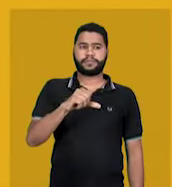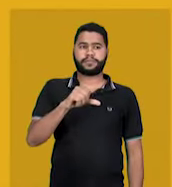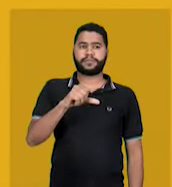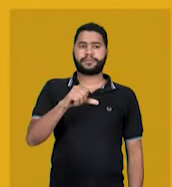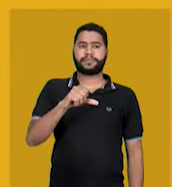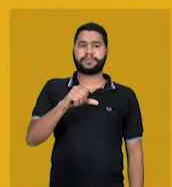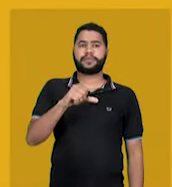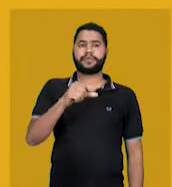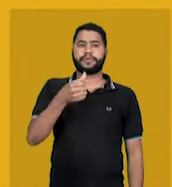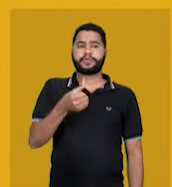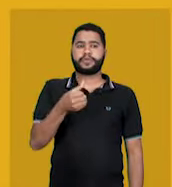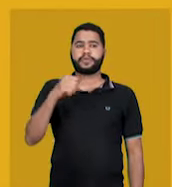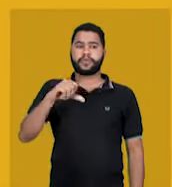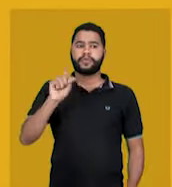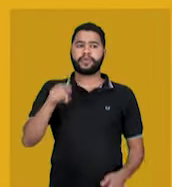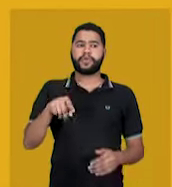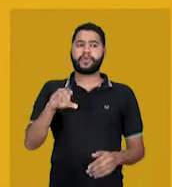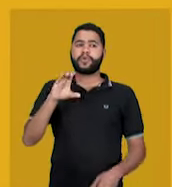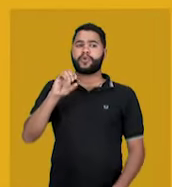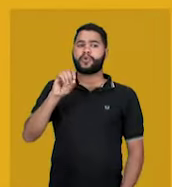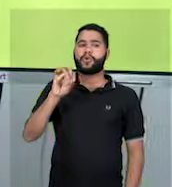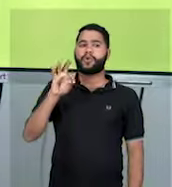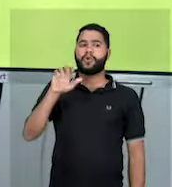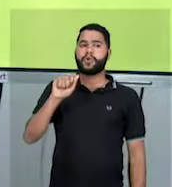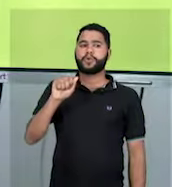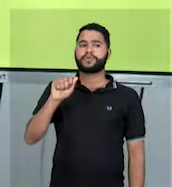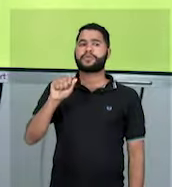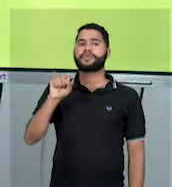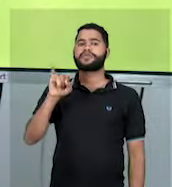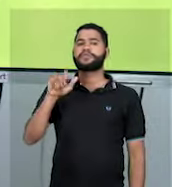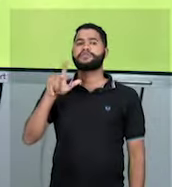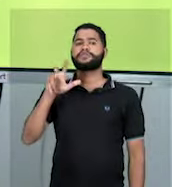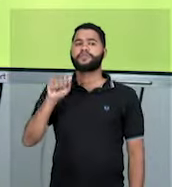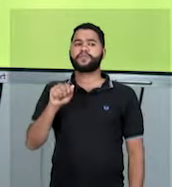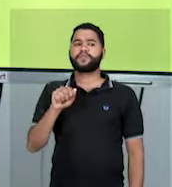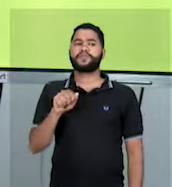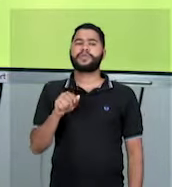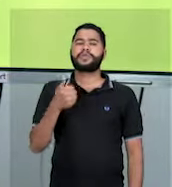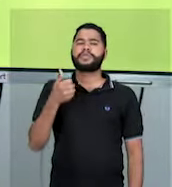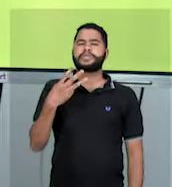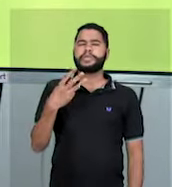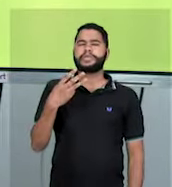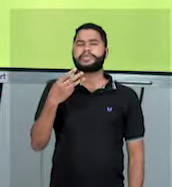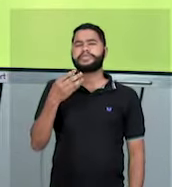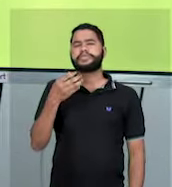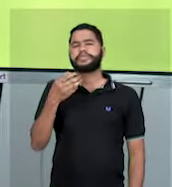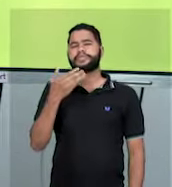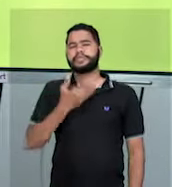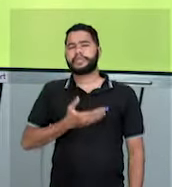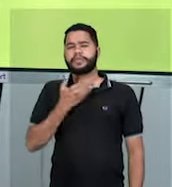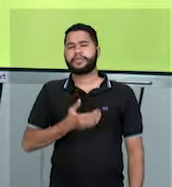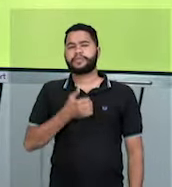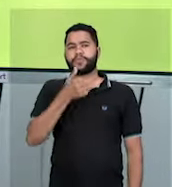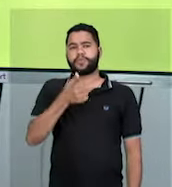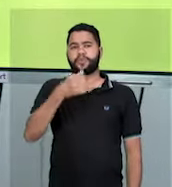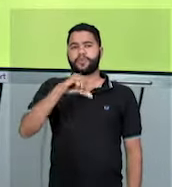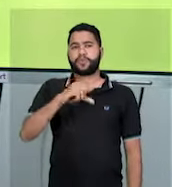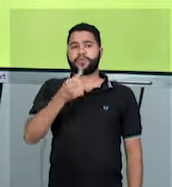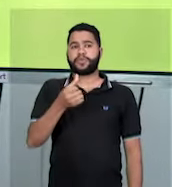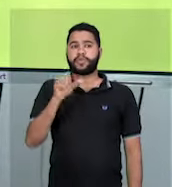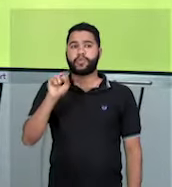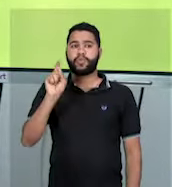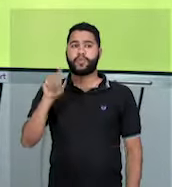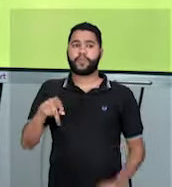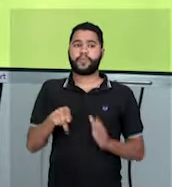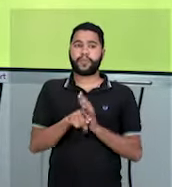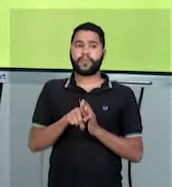do general Costa e Silva. No final do governo dele, em 13 de dezembro de 1968, a gente tem, né, a